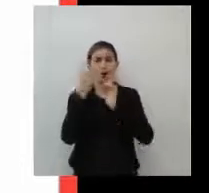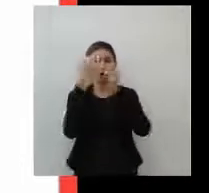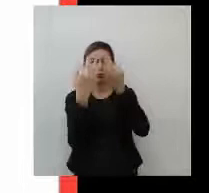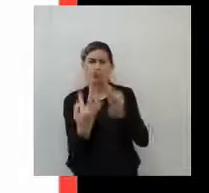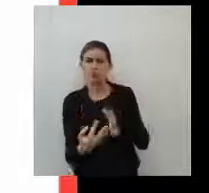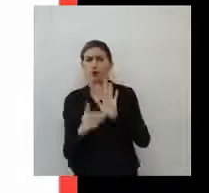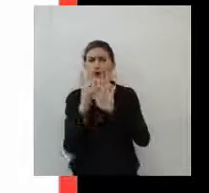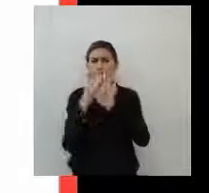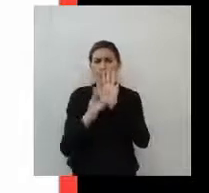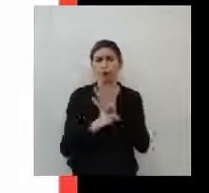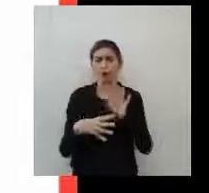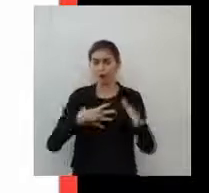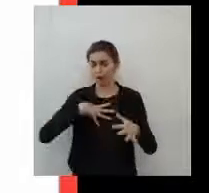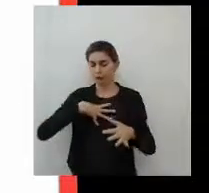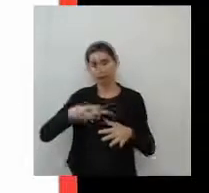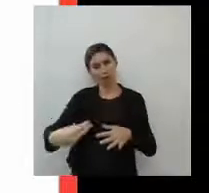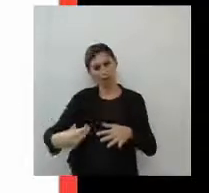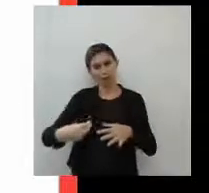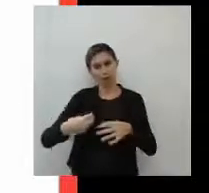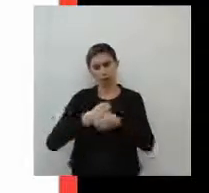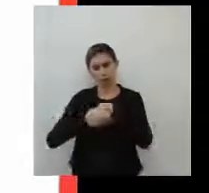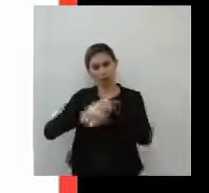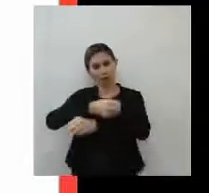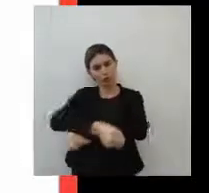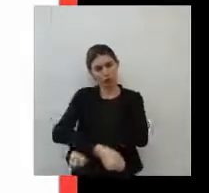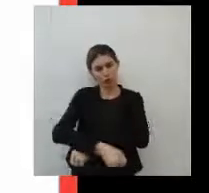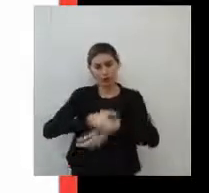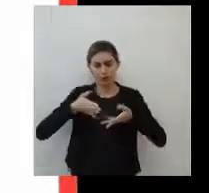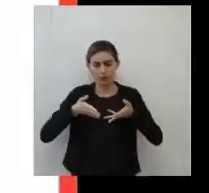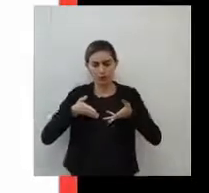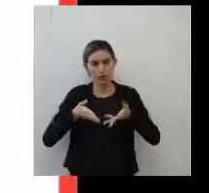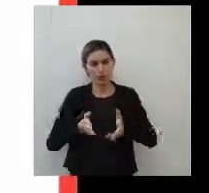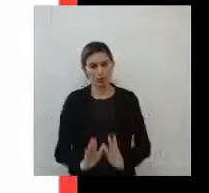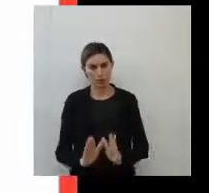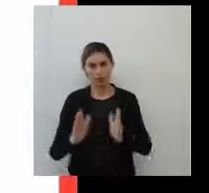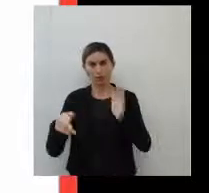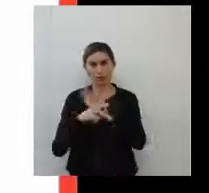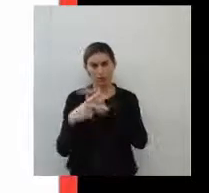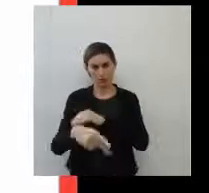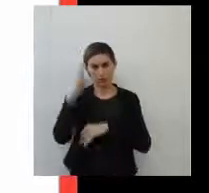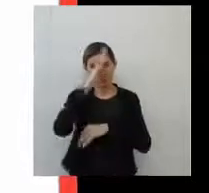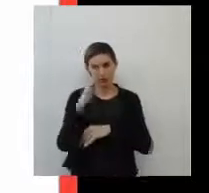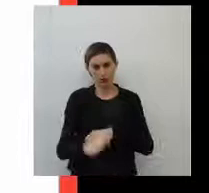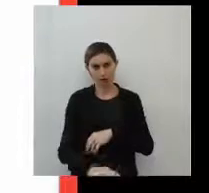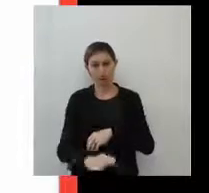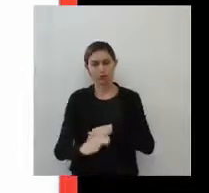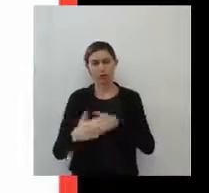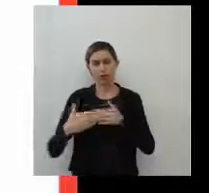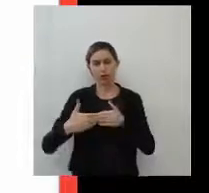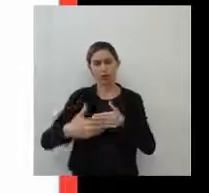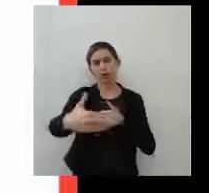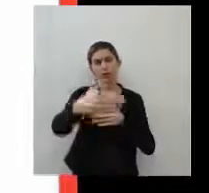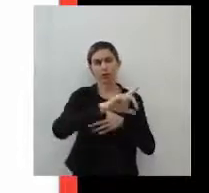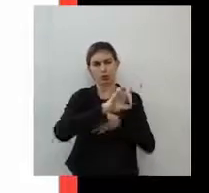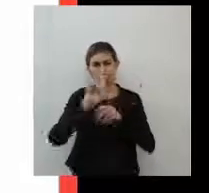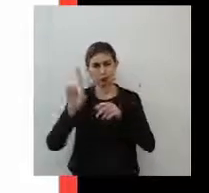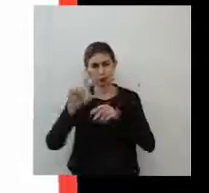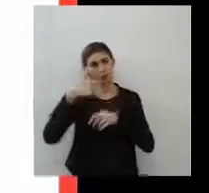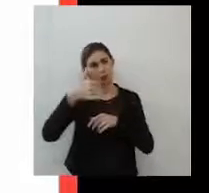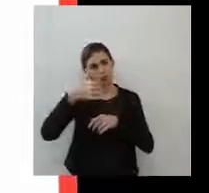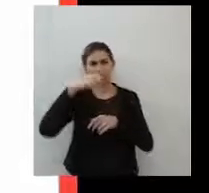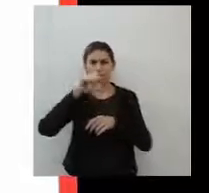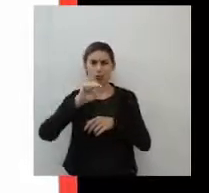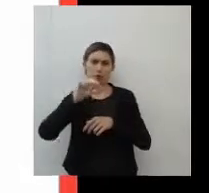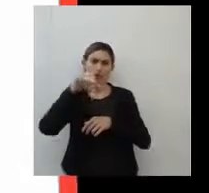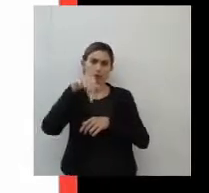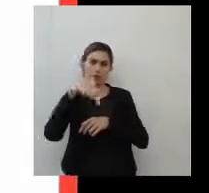decretava que os filhos de escravizados nascidos em território brasileiro, a partir daquela data,